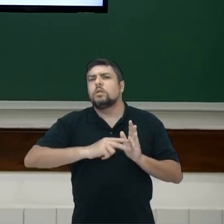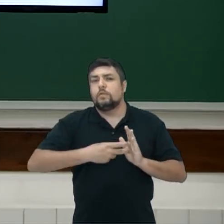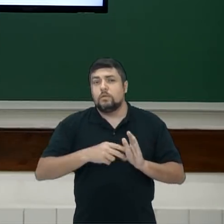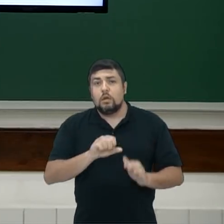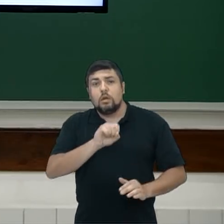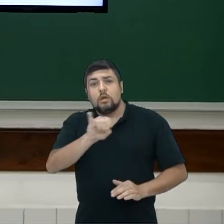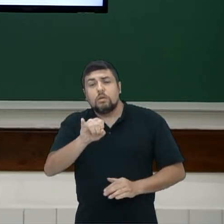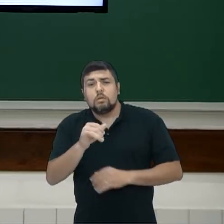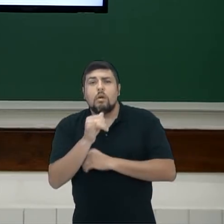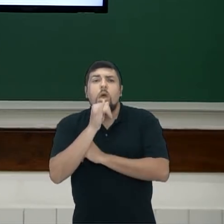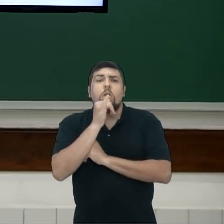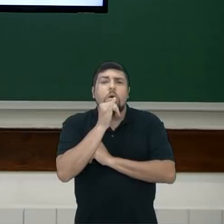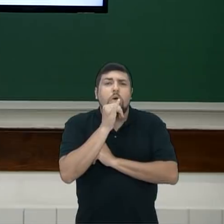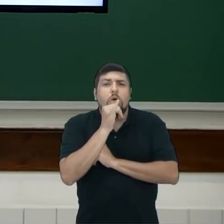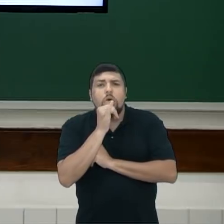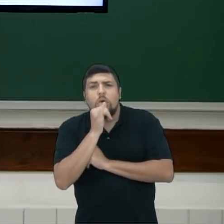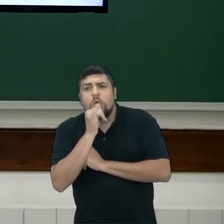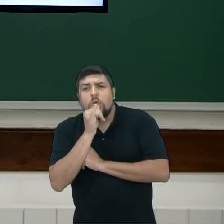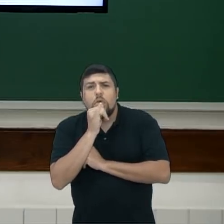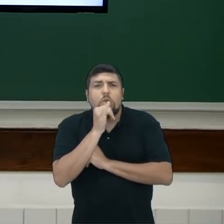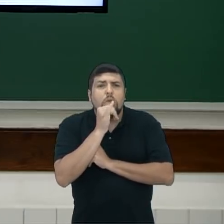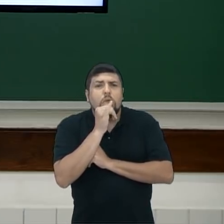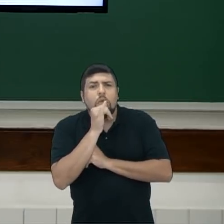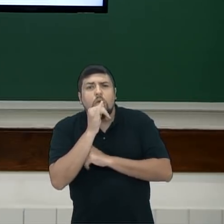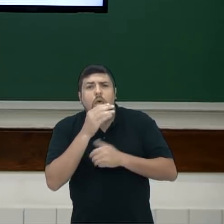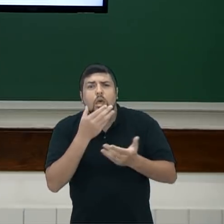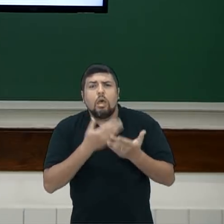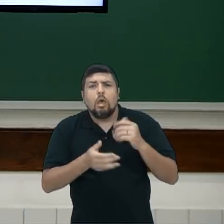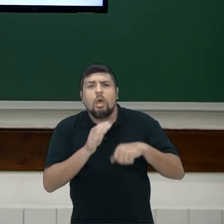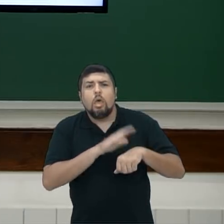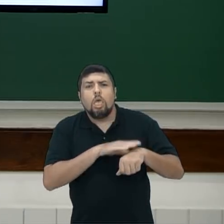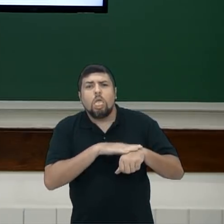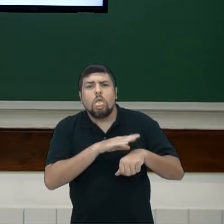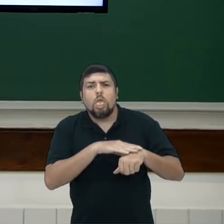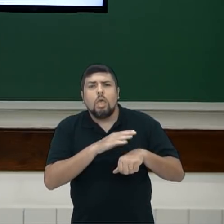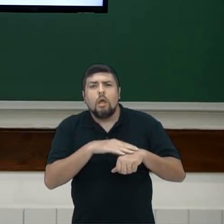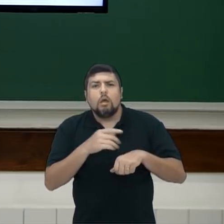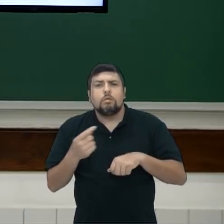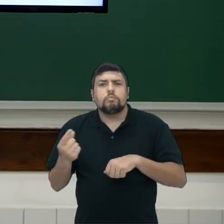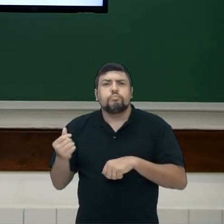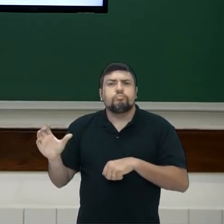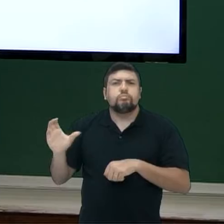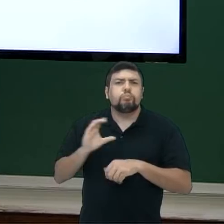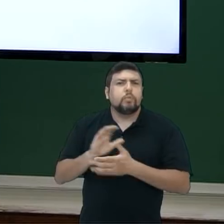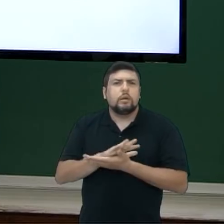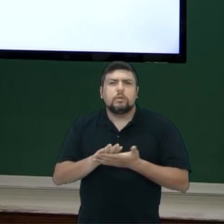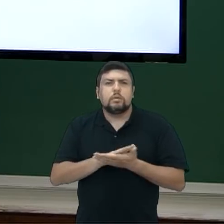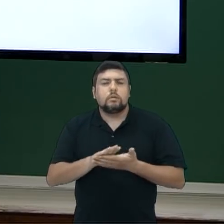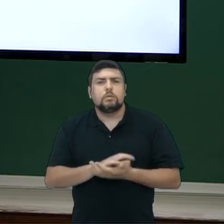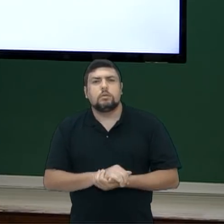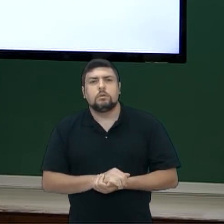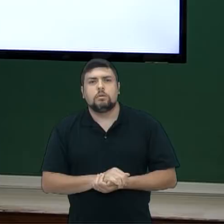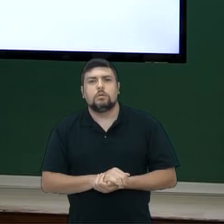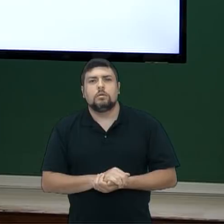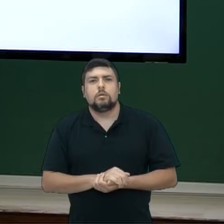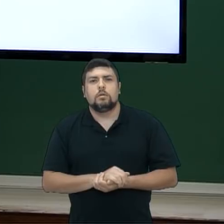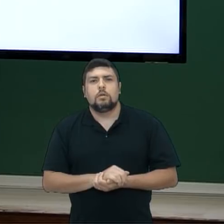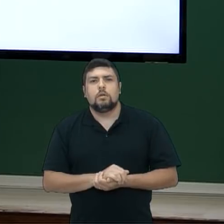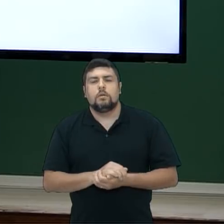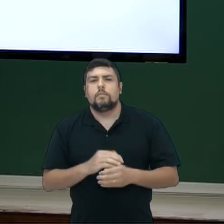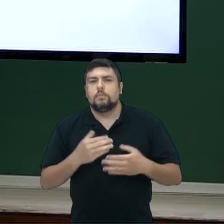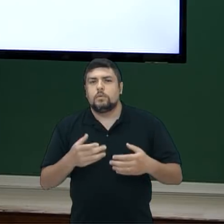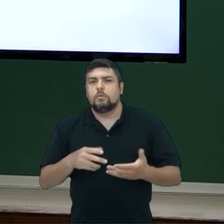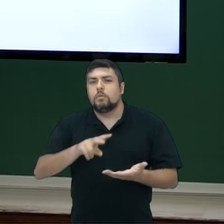você fica perdendo tempo, né, com alguma outra coisa, você perde dinheiro, certo? Então, vamos dar uma olhadinha em alguns. E